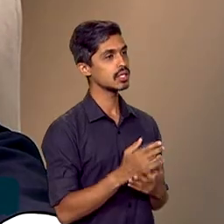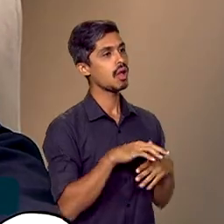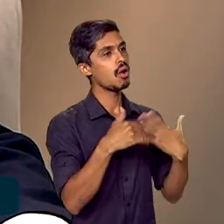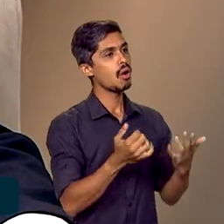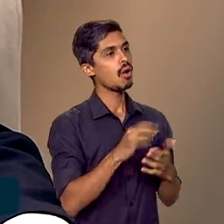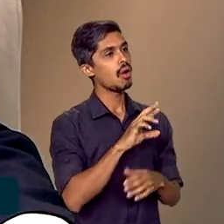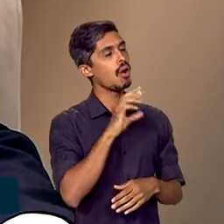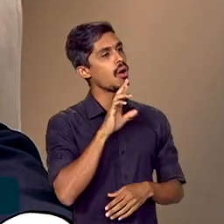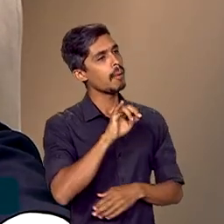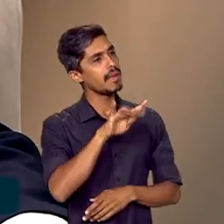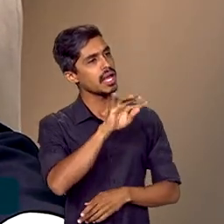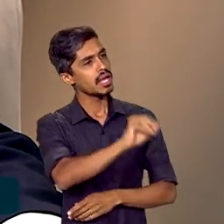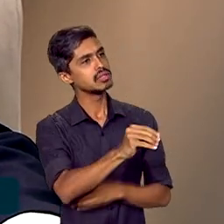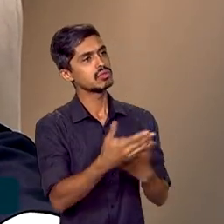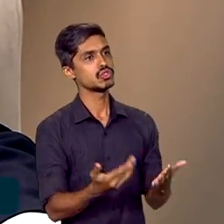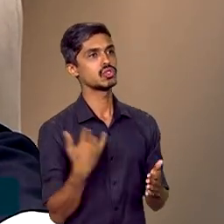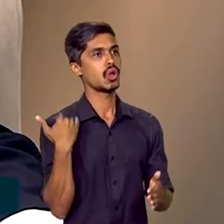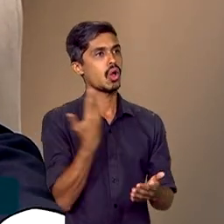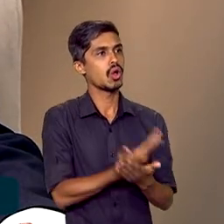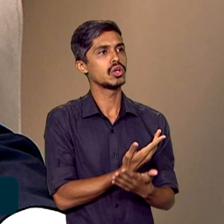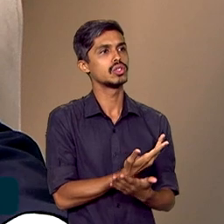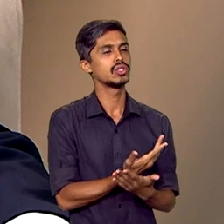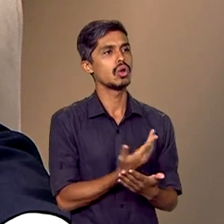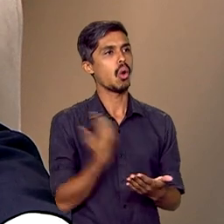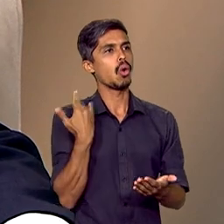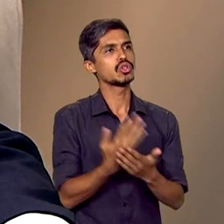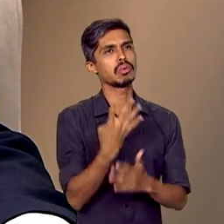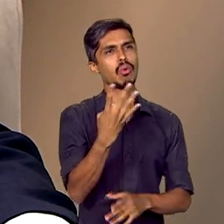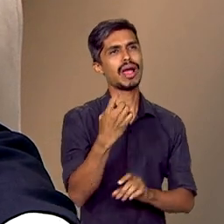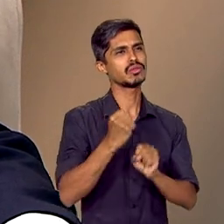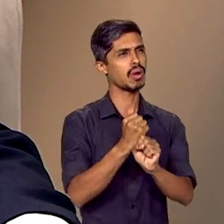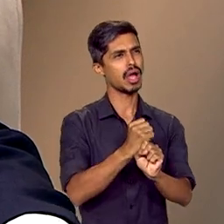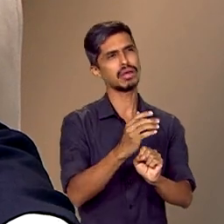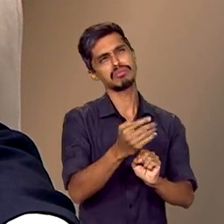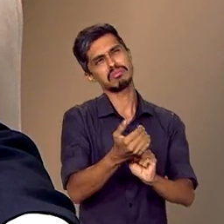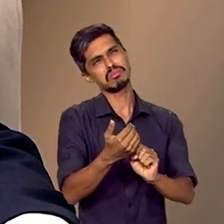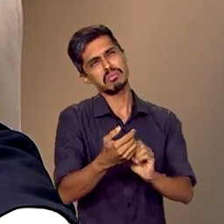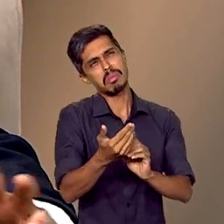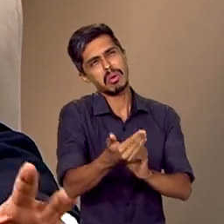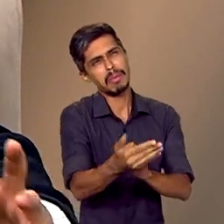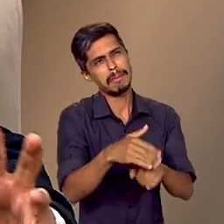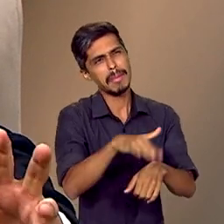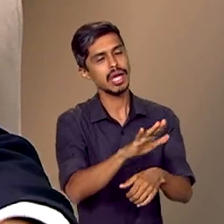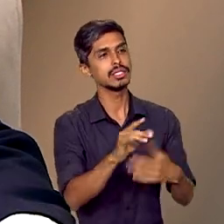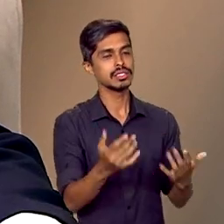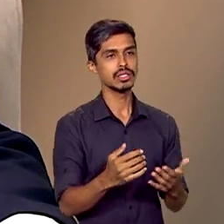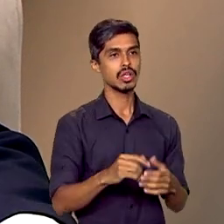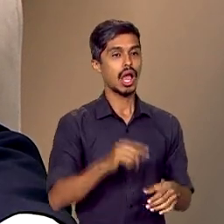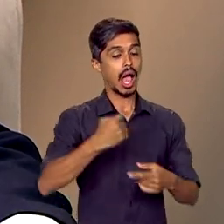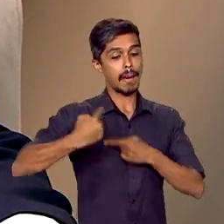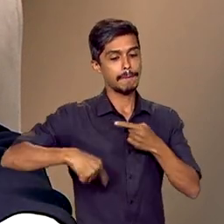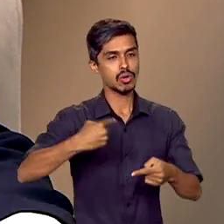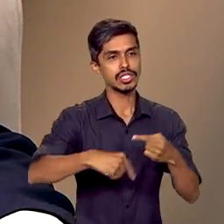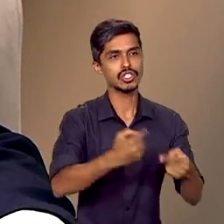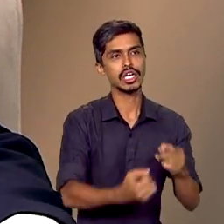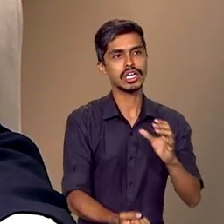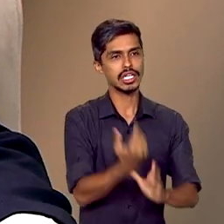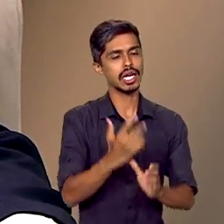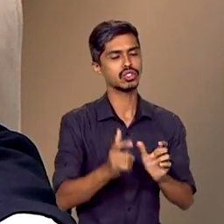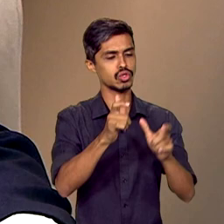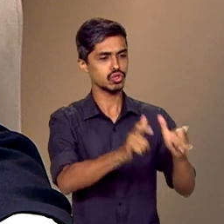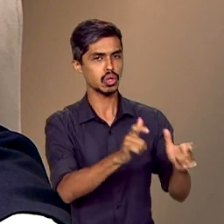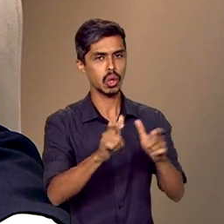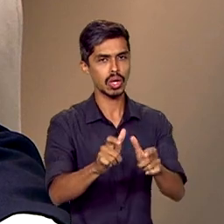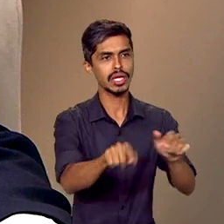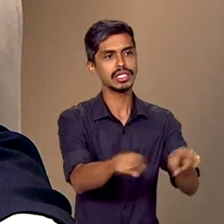nós tivemos nos últimos 4 anos, talvez um pouco mais, uma paralisação da política de criação de assentamentos e